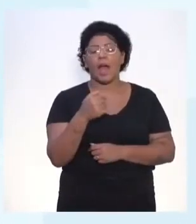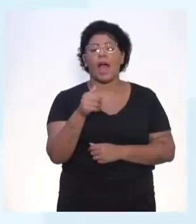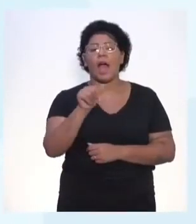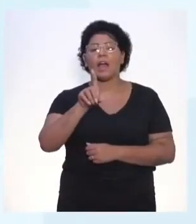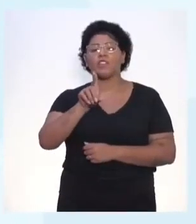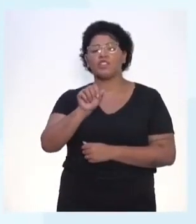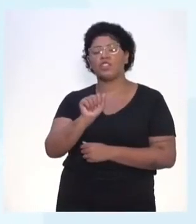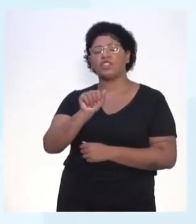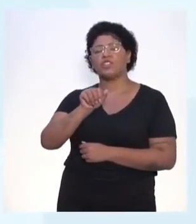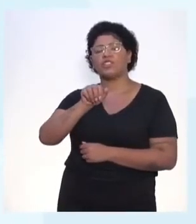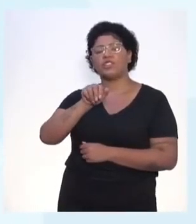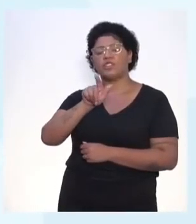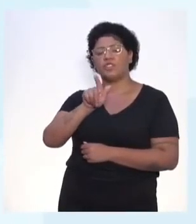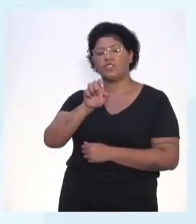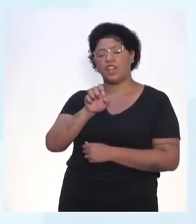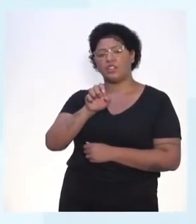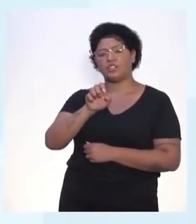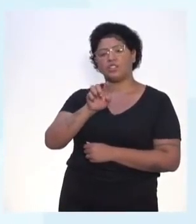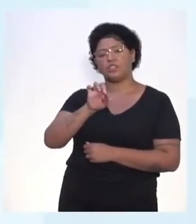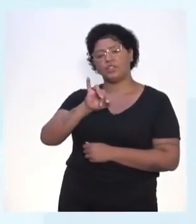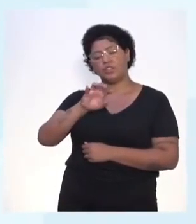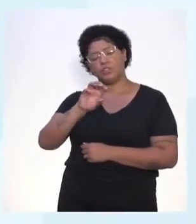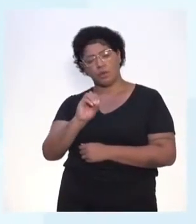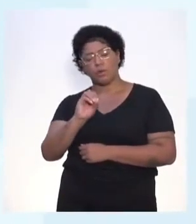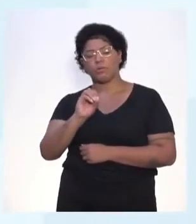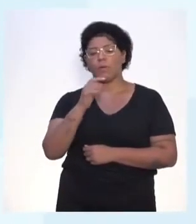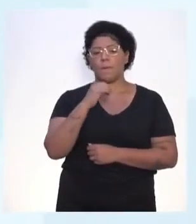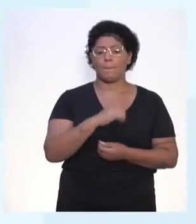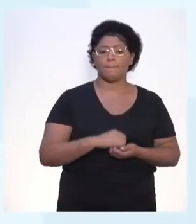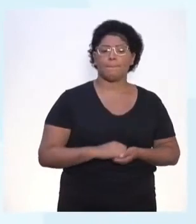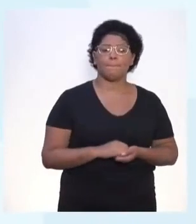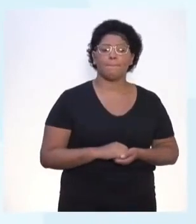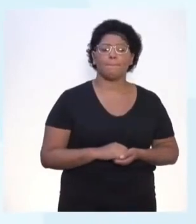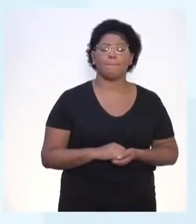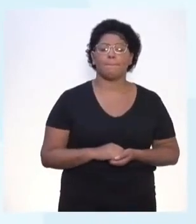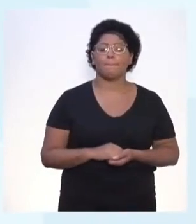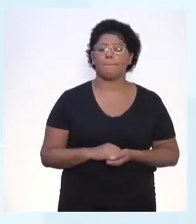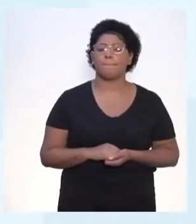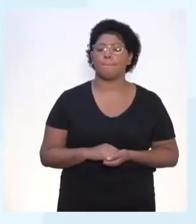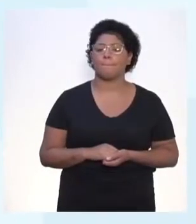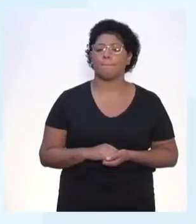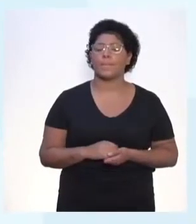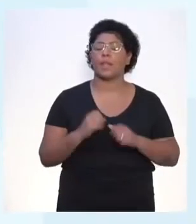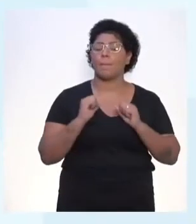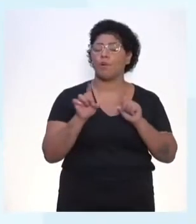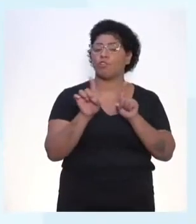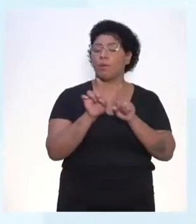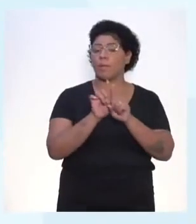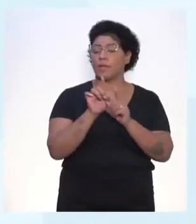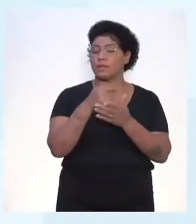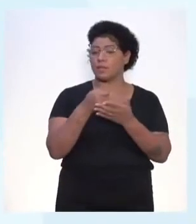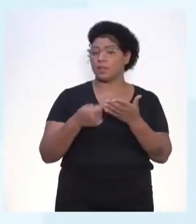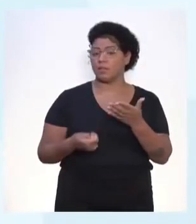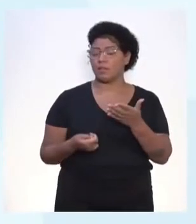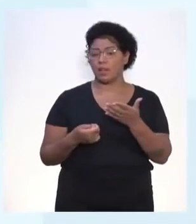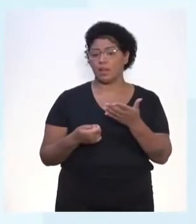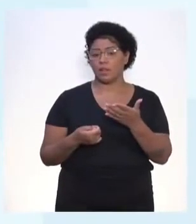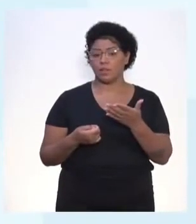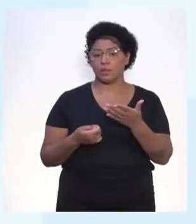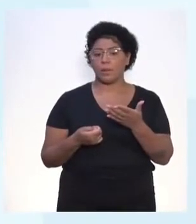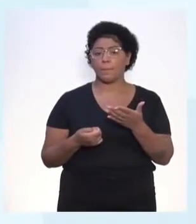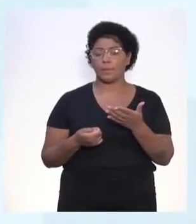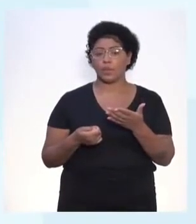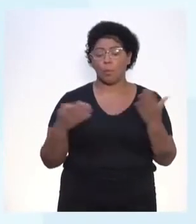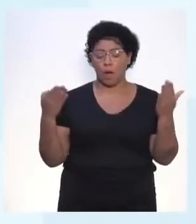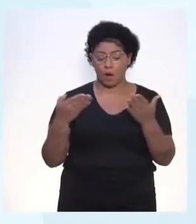O objeto descrito pode estar situado no tempo e no espaço, ou seja, o falante pode descrevê-lo em um momento estático, tanto